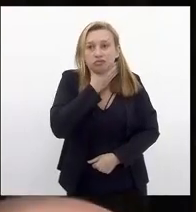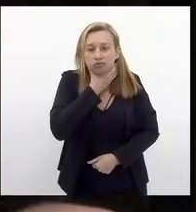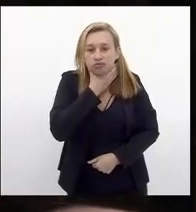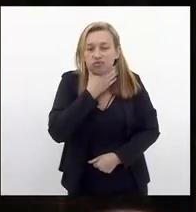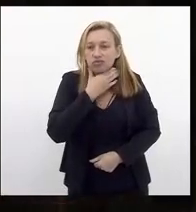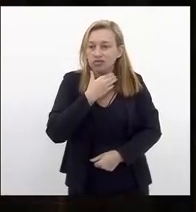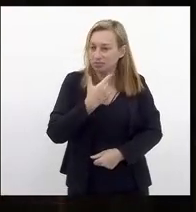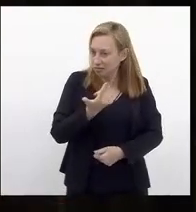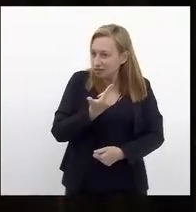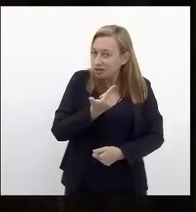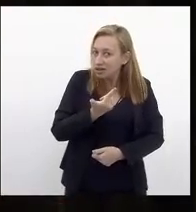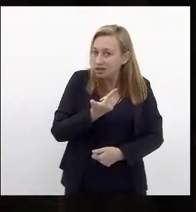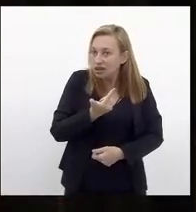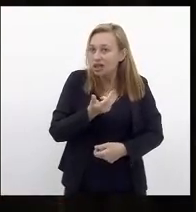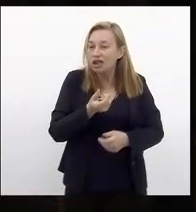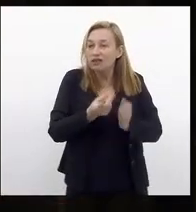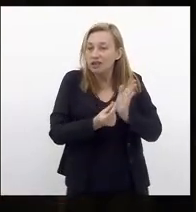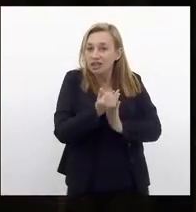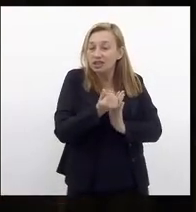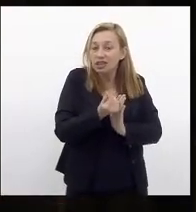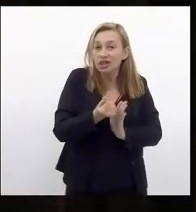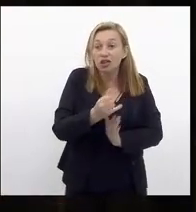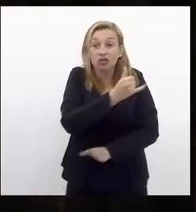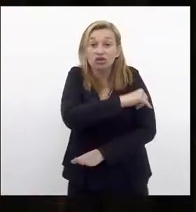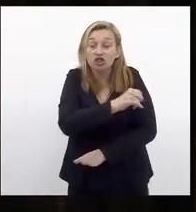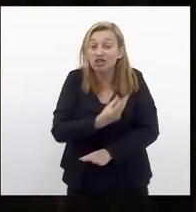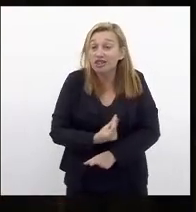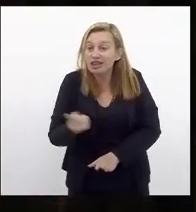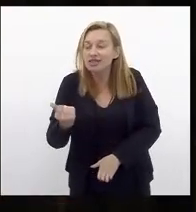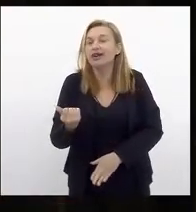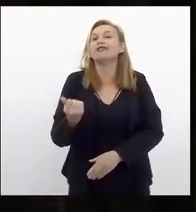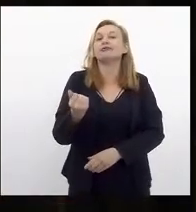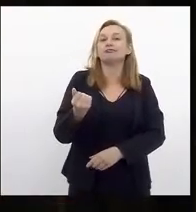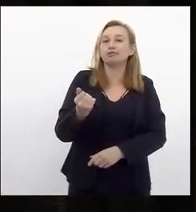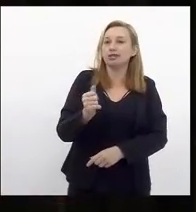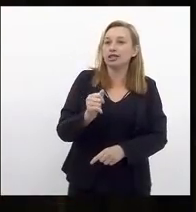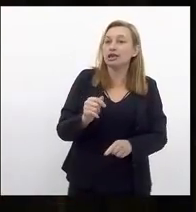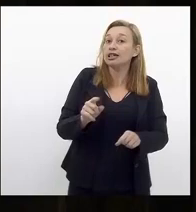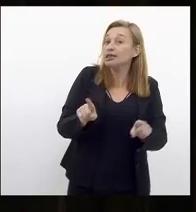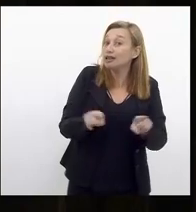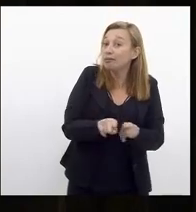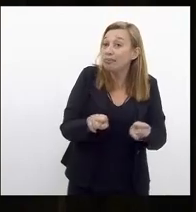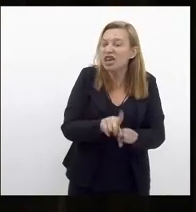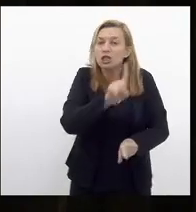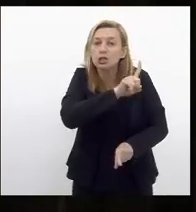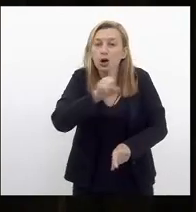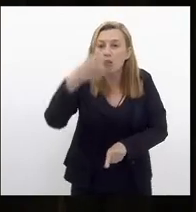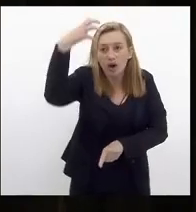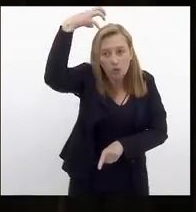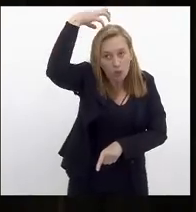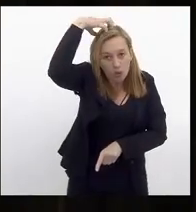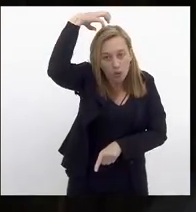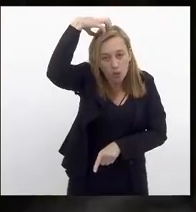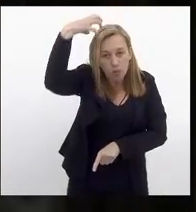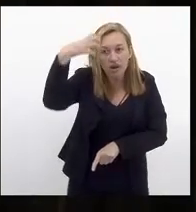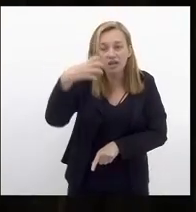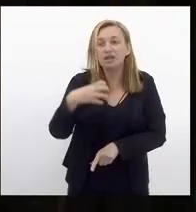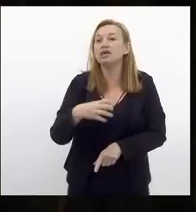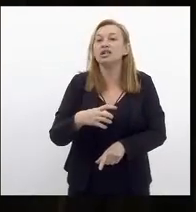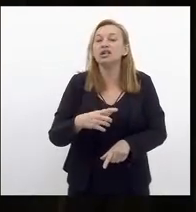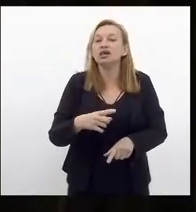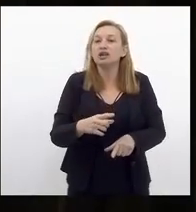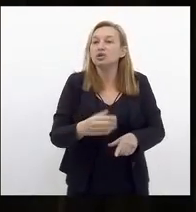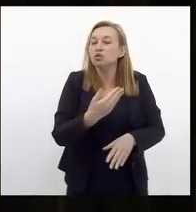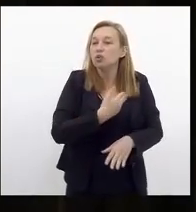financeira que o Rio de Janeiro está saindo Aliás não é culpa dessa legislatura